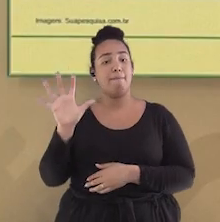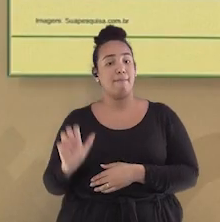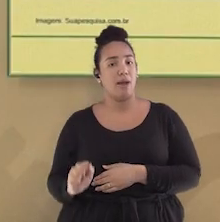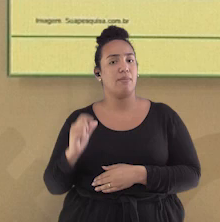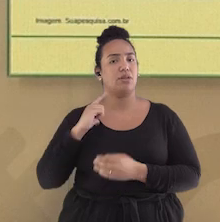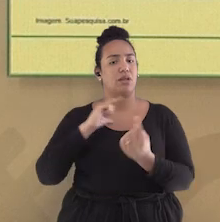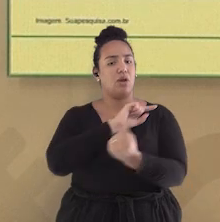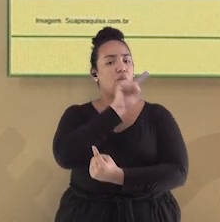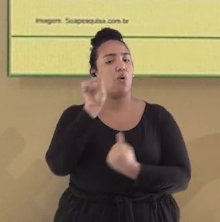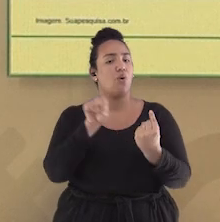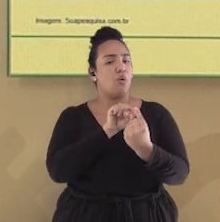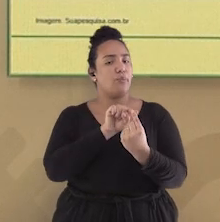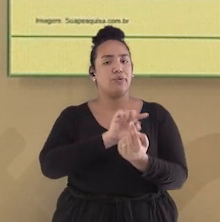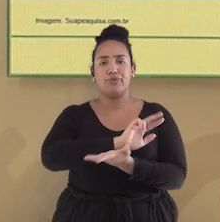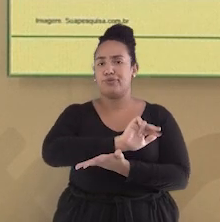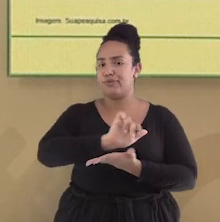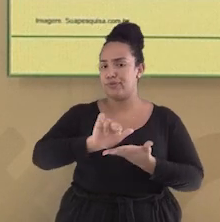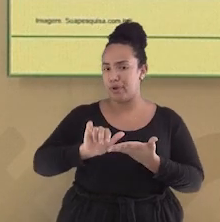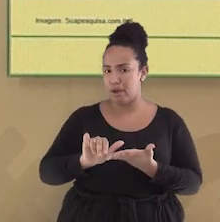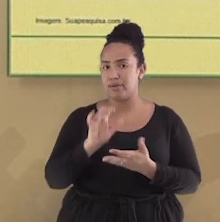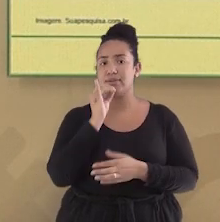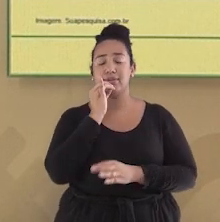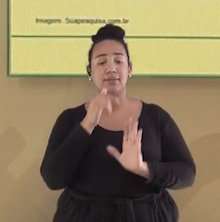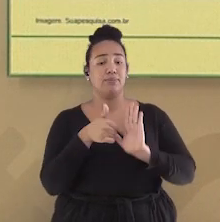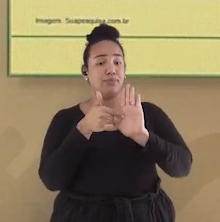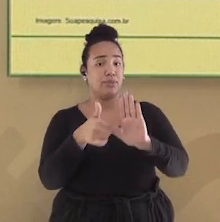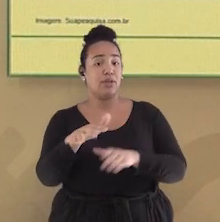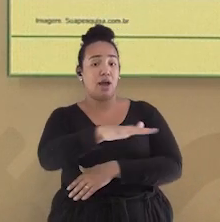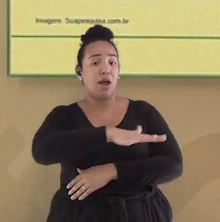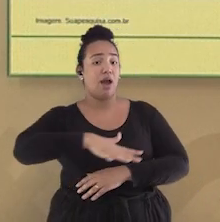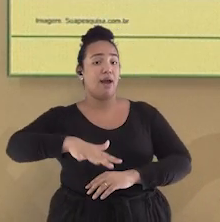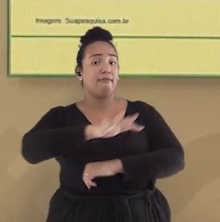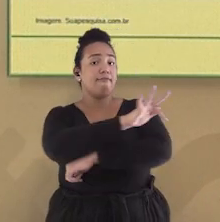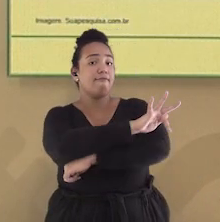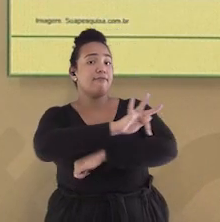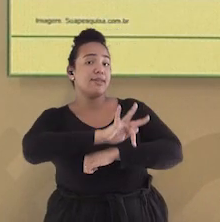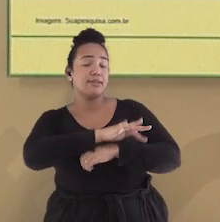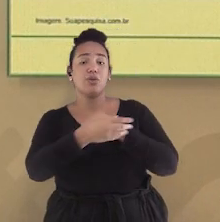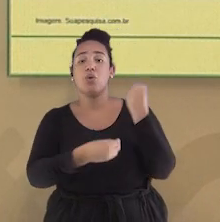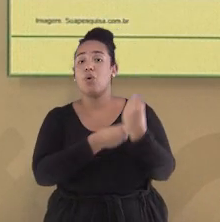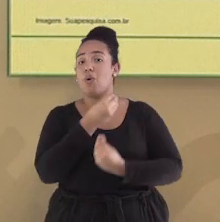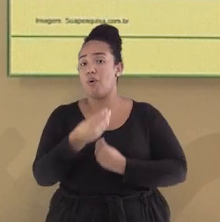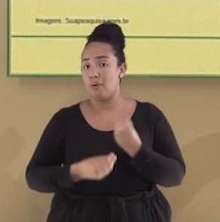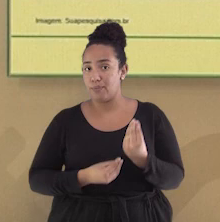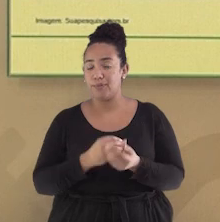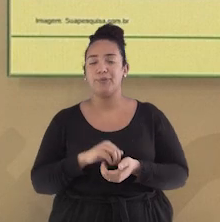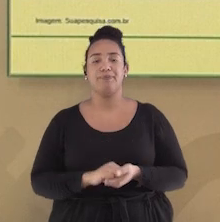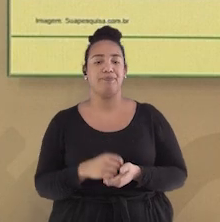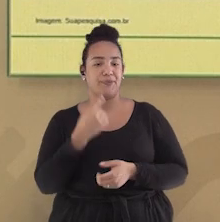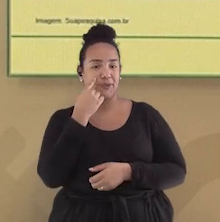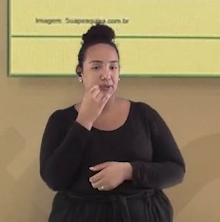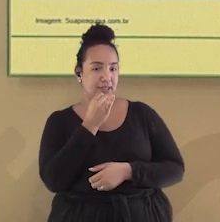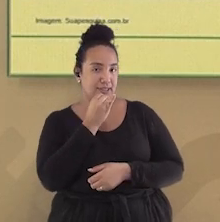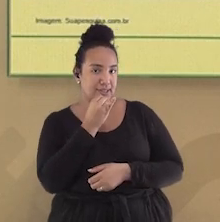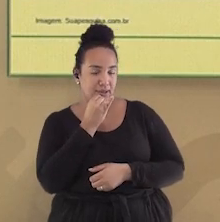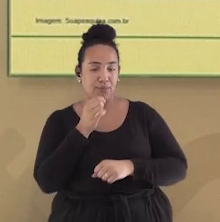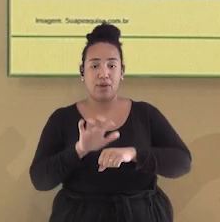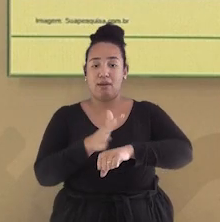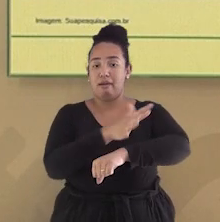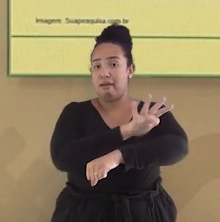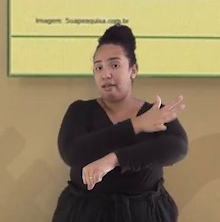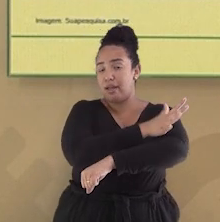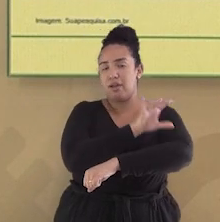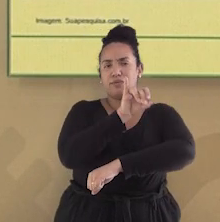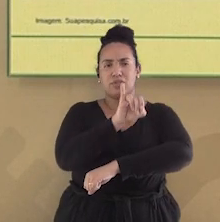os mapas podem ter diversos objetivos. Mostrar como é o espaço físico de determinado local.